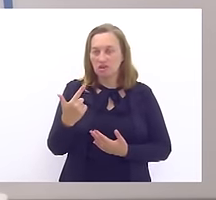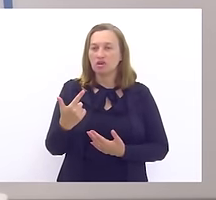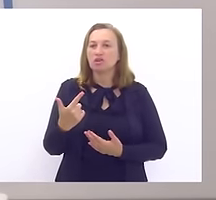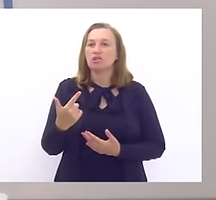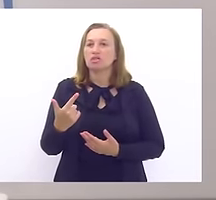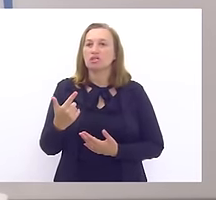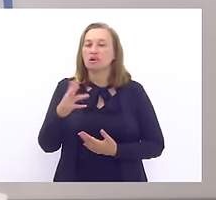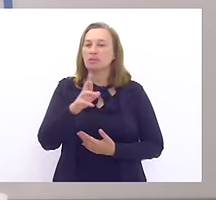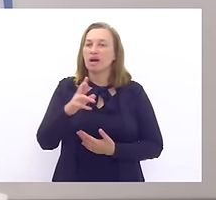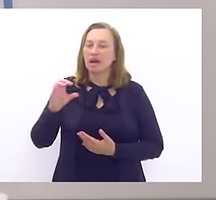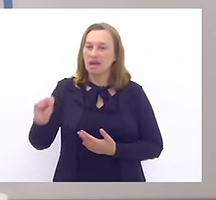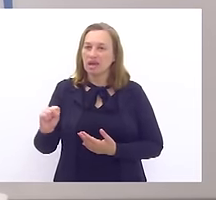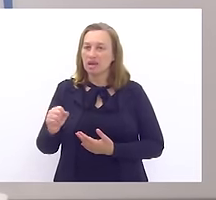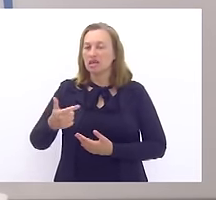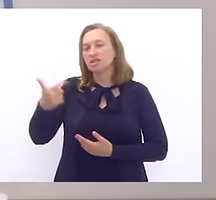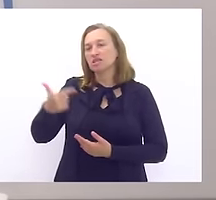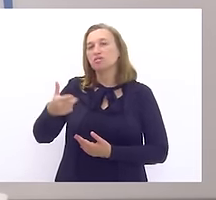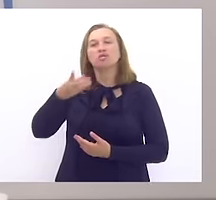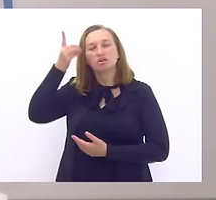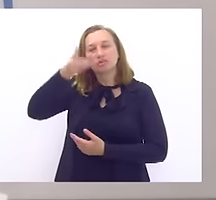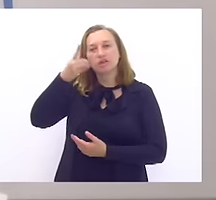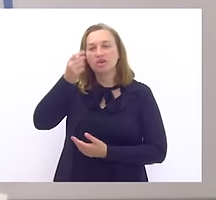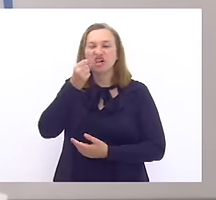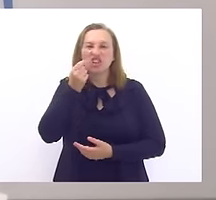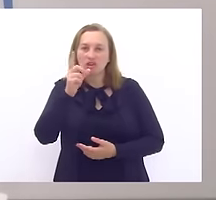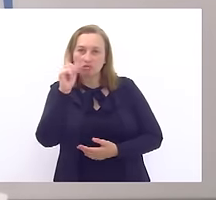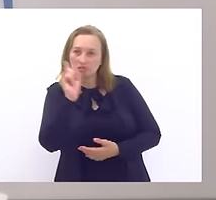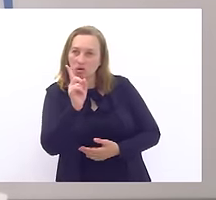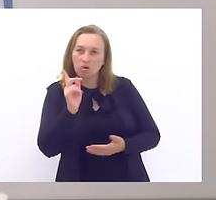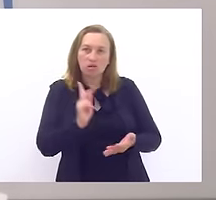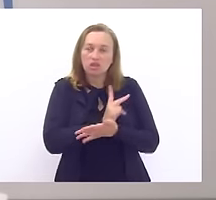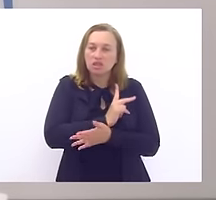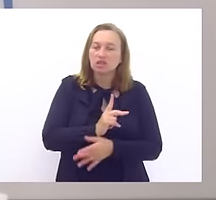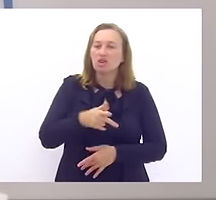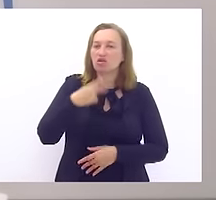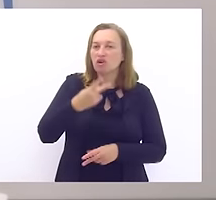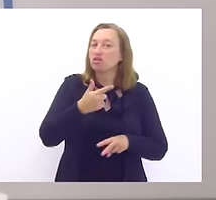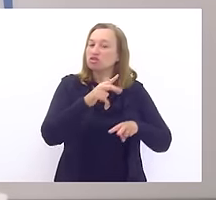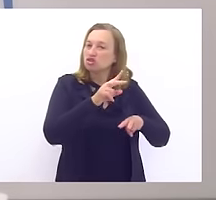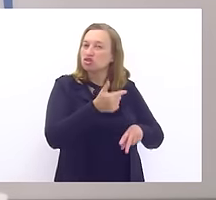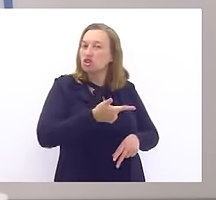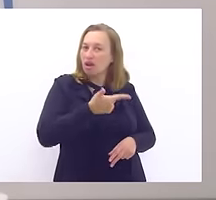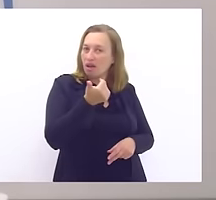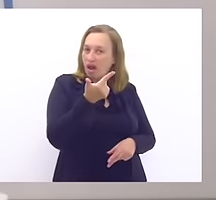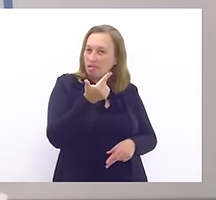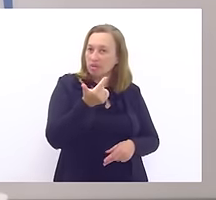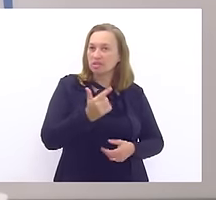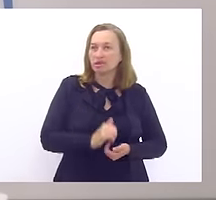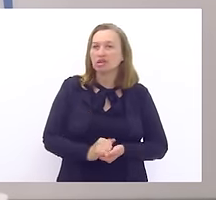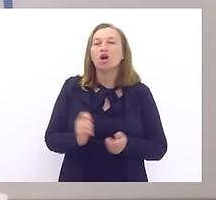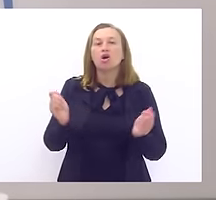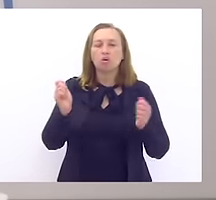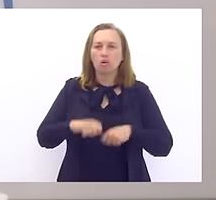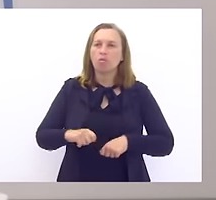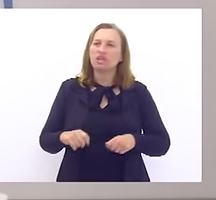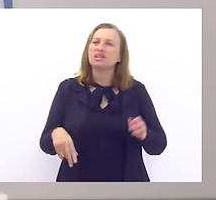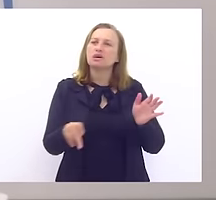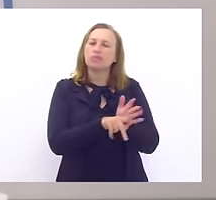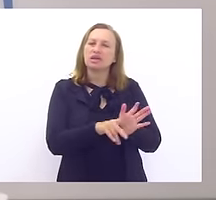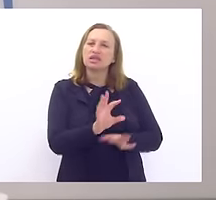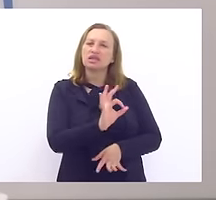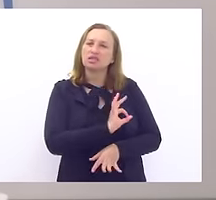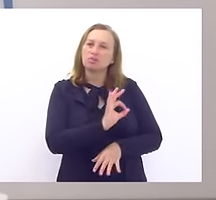Deputado ratinho não tem acontecido isso E aí me refiro por exemplo a questão de armas é competência da polícia